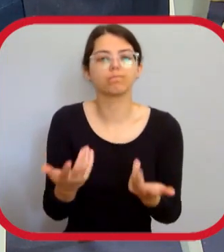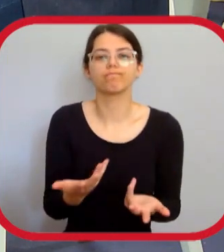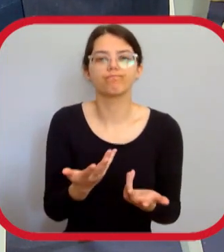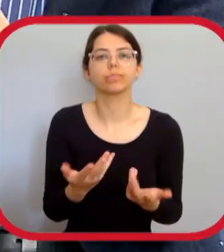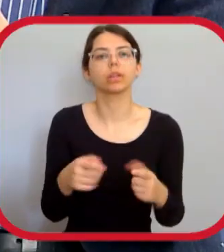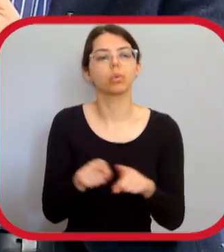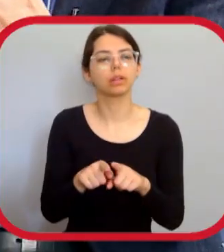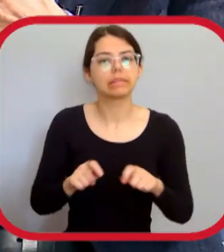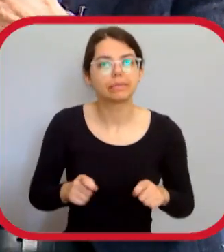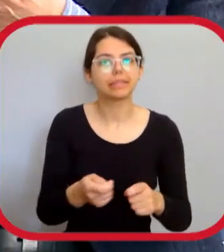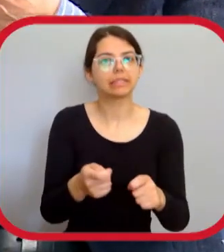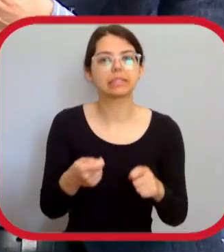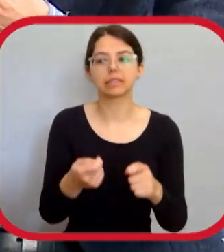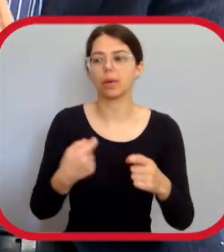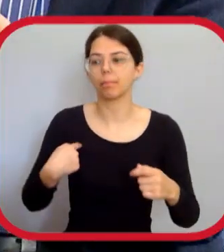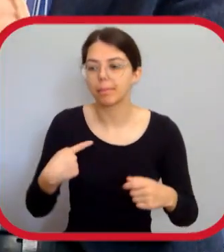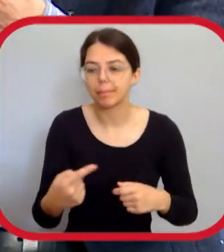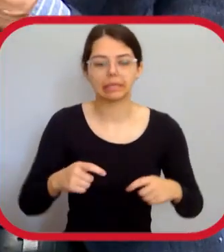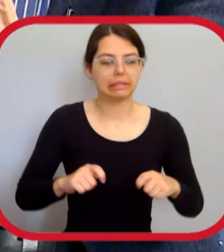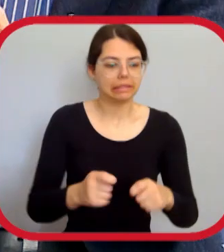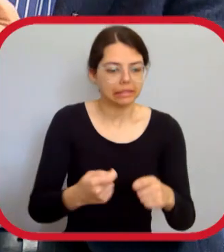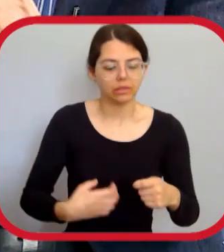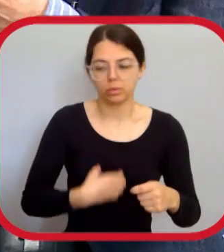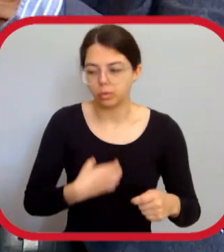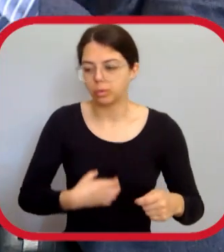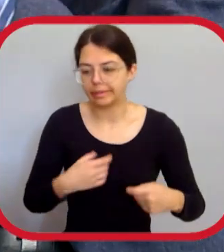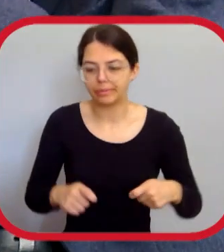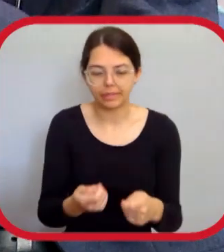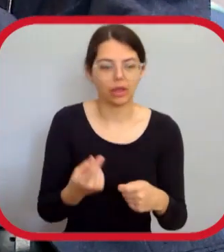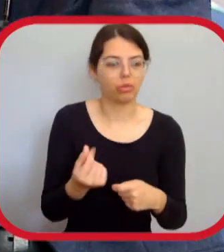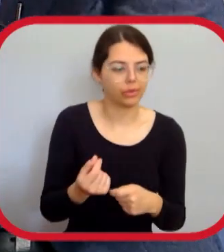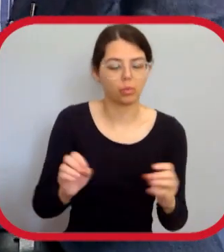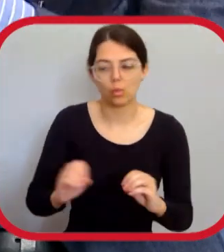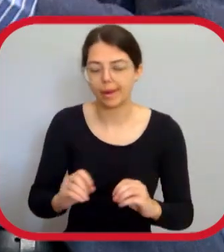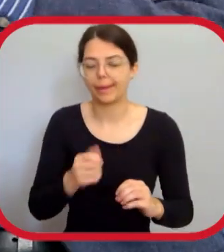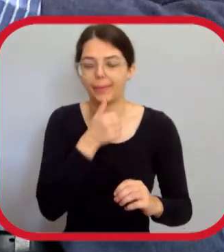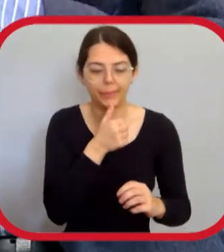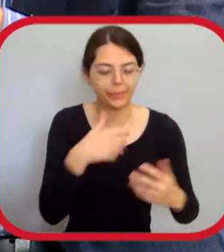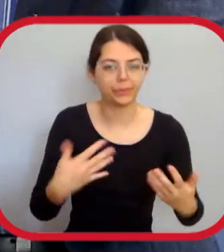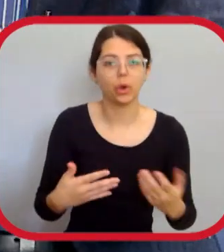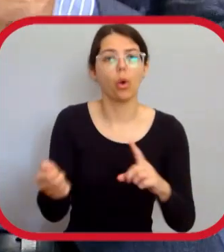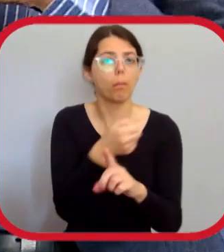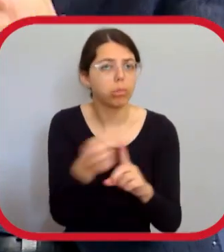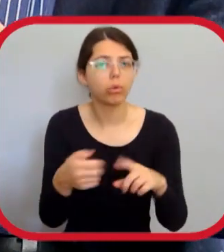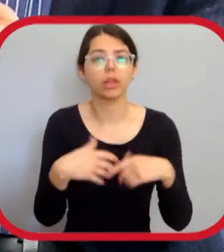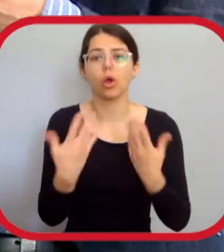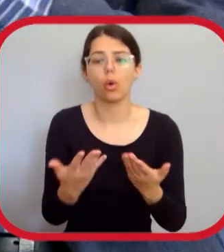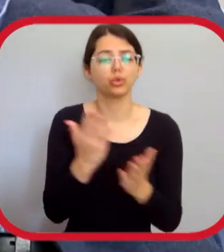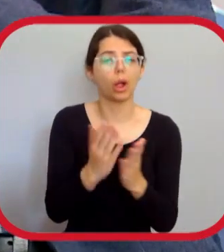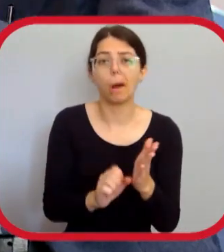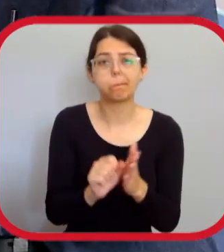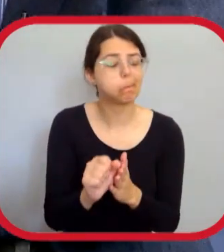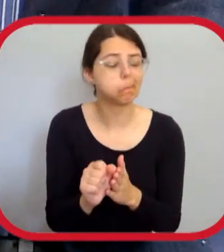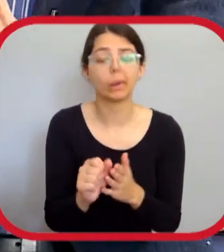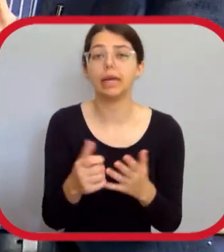saber lidar com as pressões do dia-a-dia, com as faltas de dinheiro, com outros processos, como seja bullying, com a